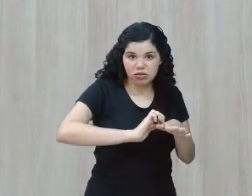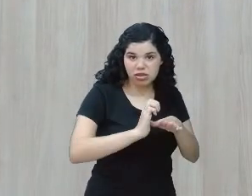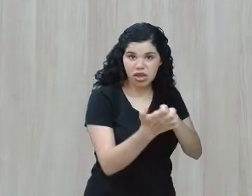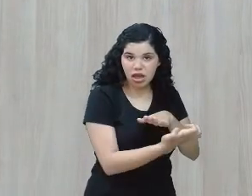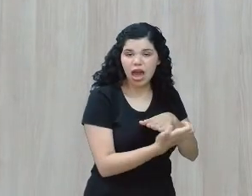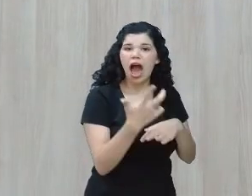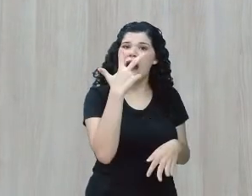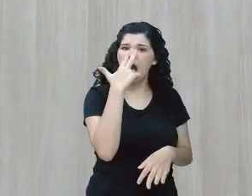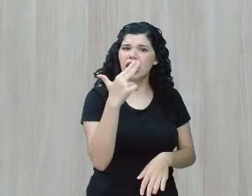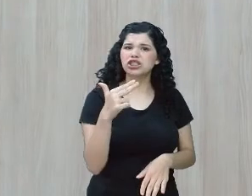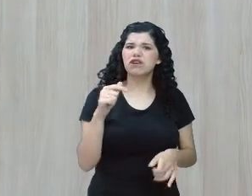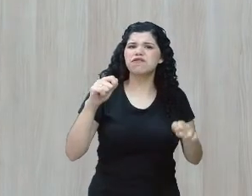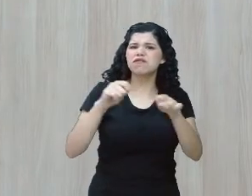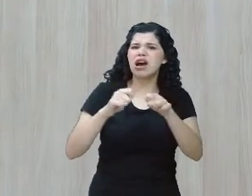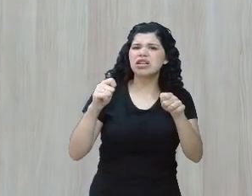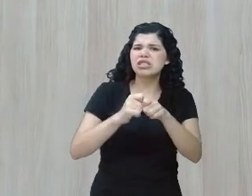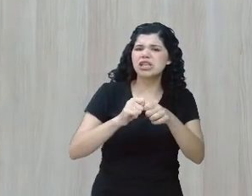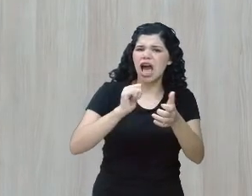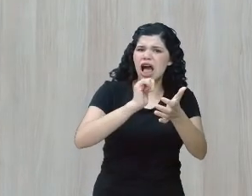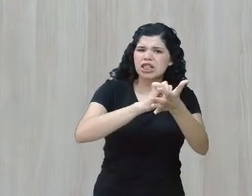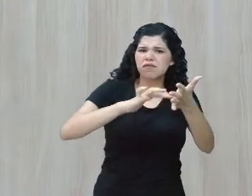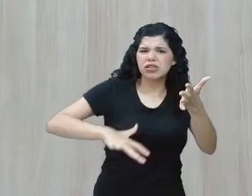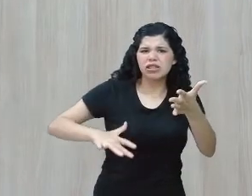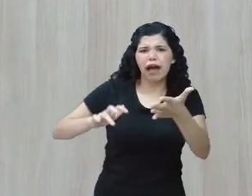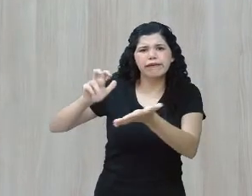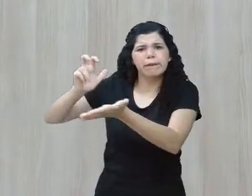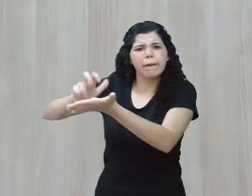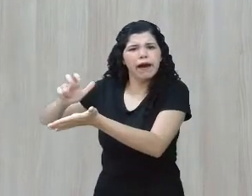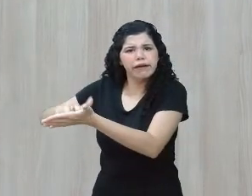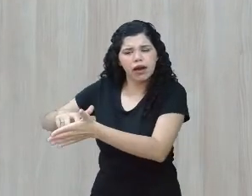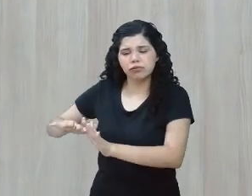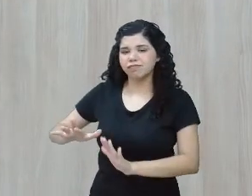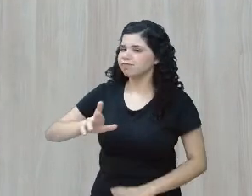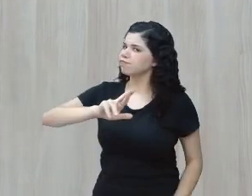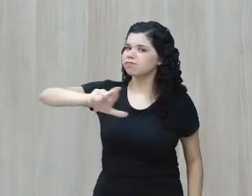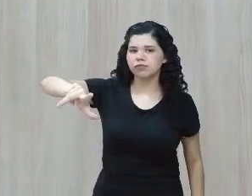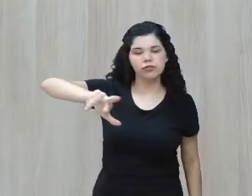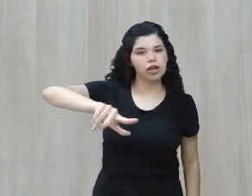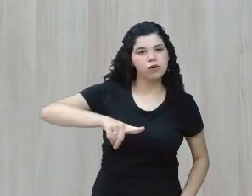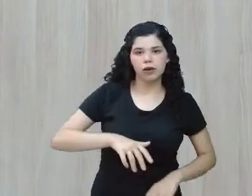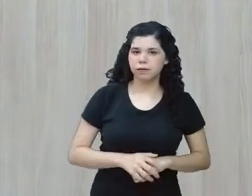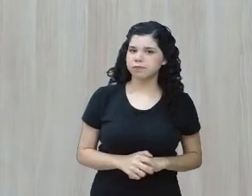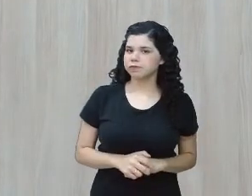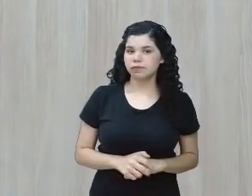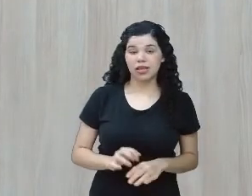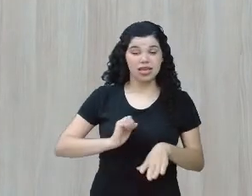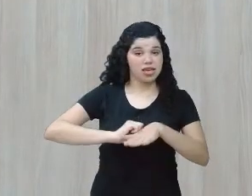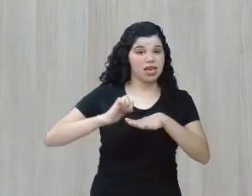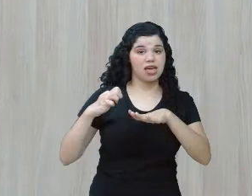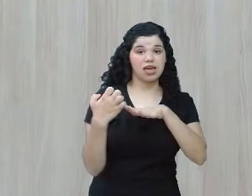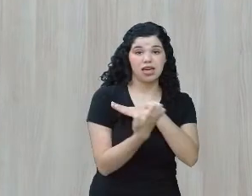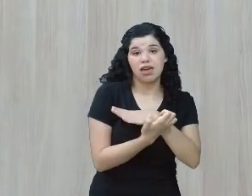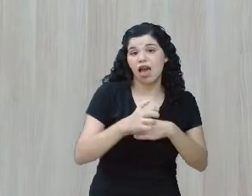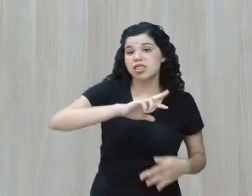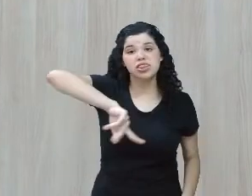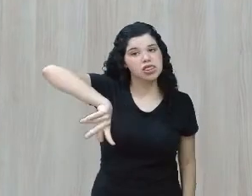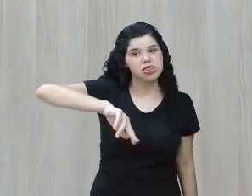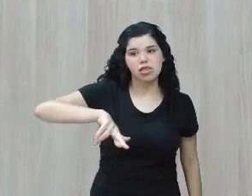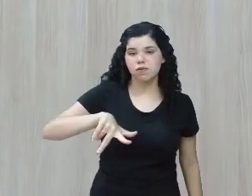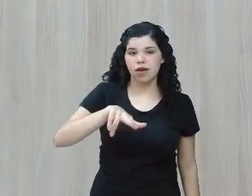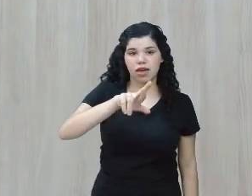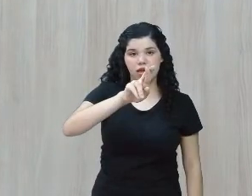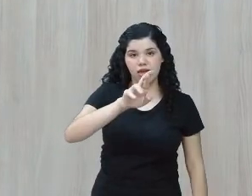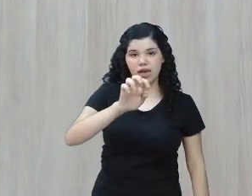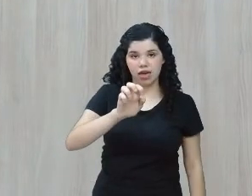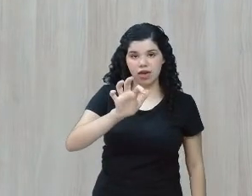recursos, então ele vai fazer aquela atividade lá. E não é. Gente, o AE não é reforço. O que o